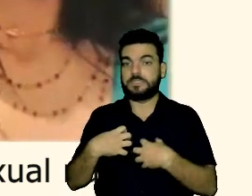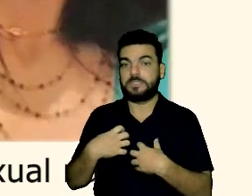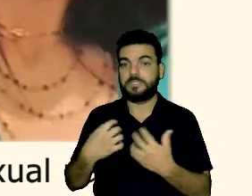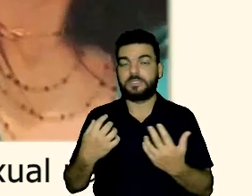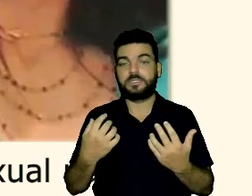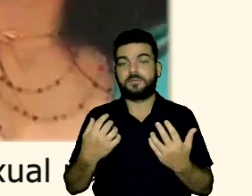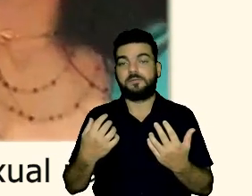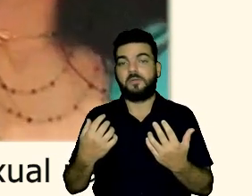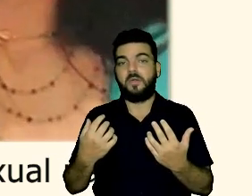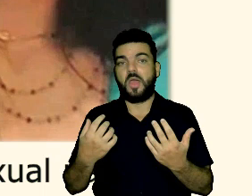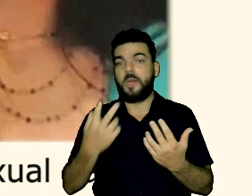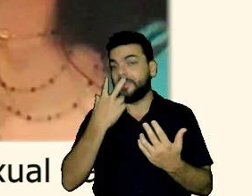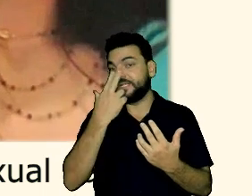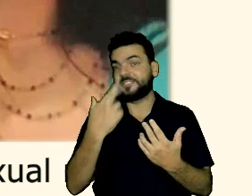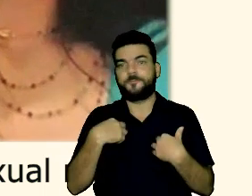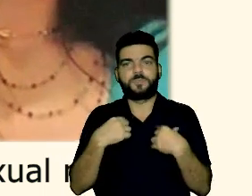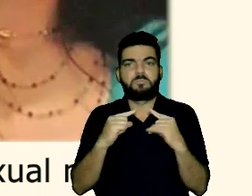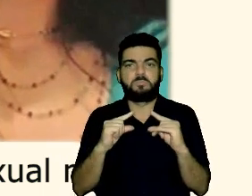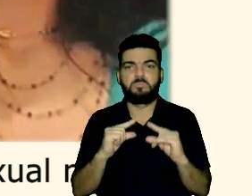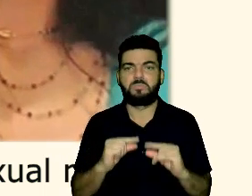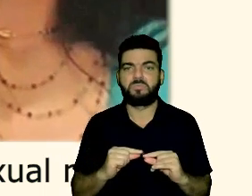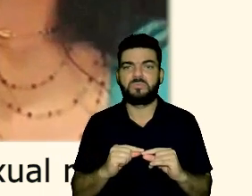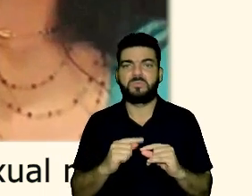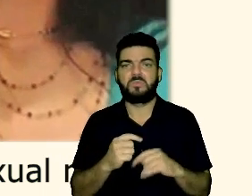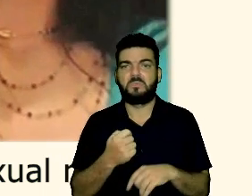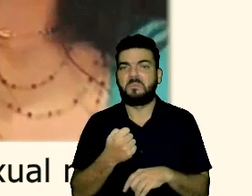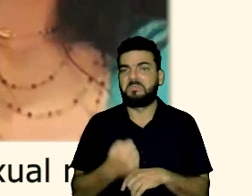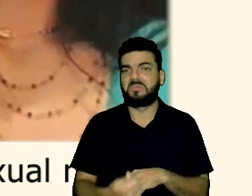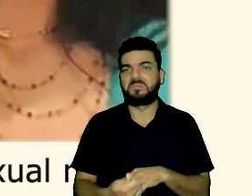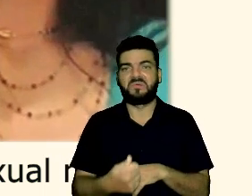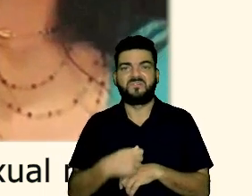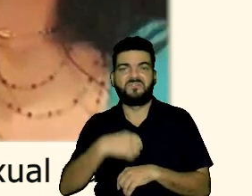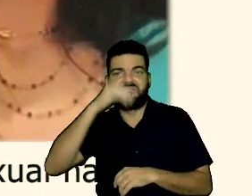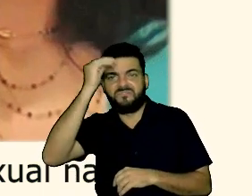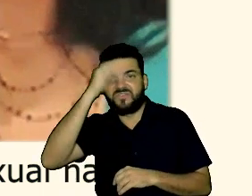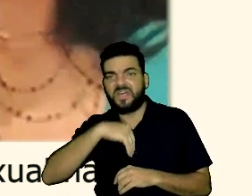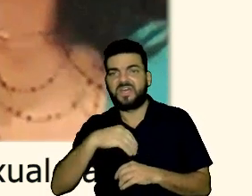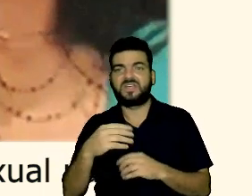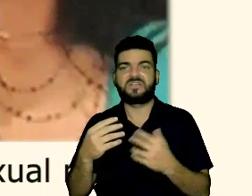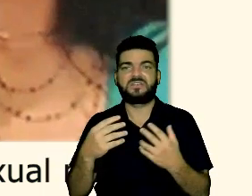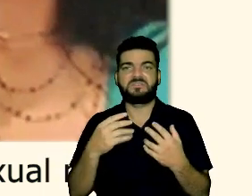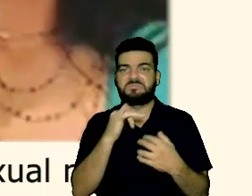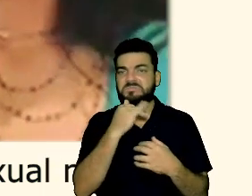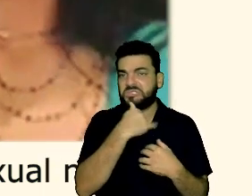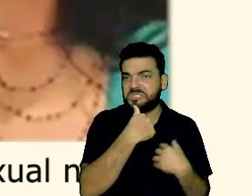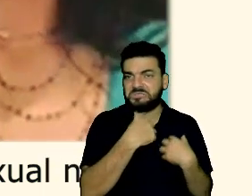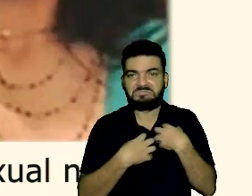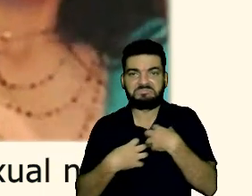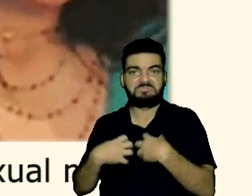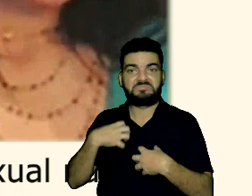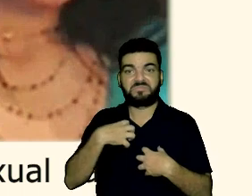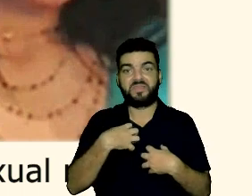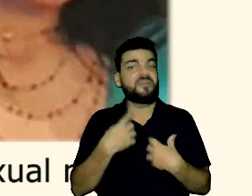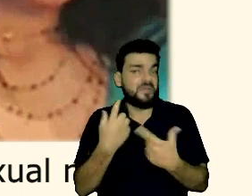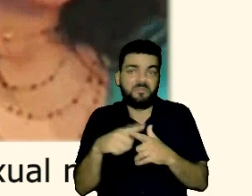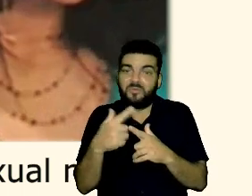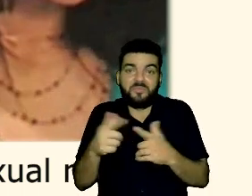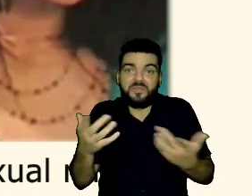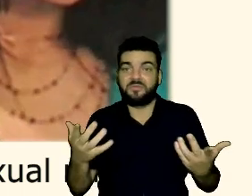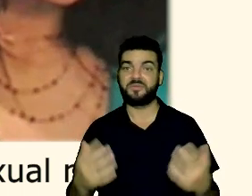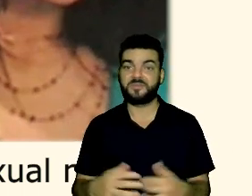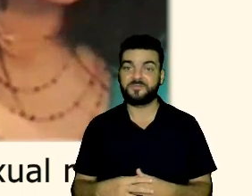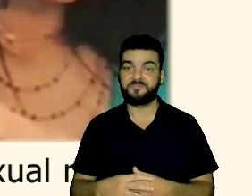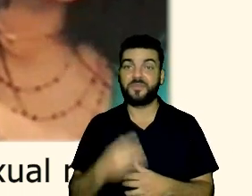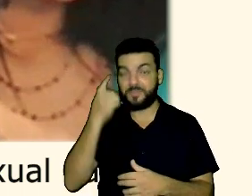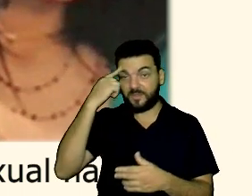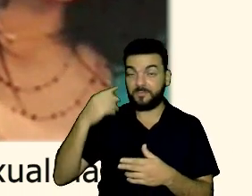sentem no íntimo delas mesmas como menores, como não capazes,